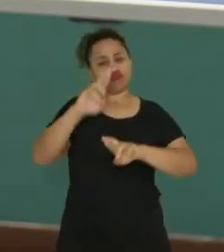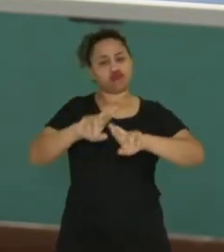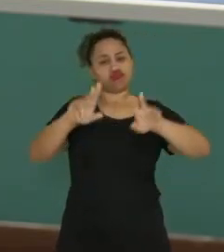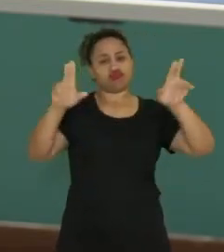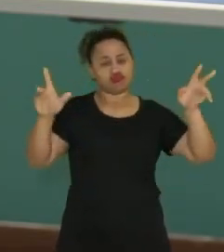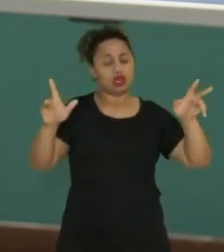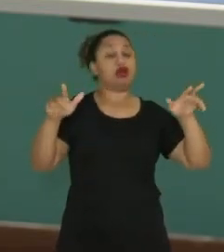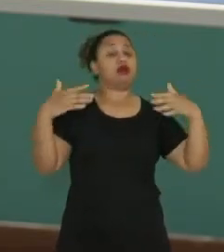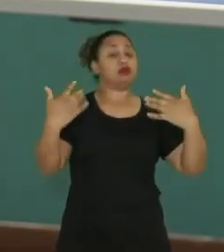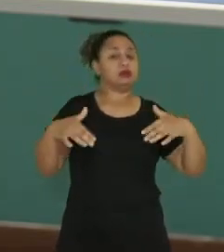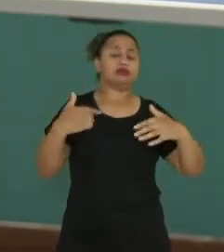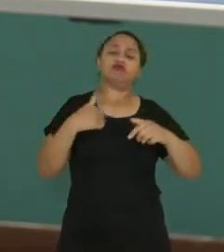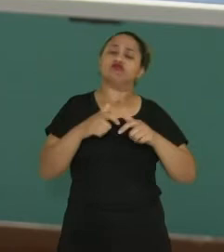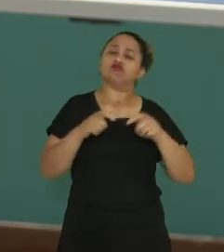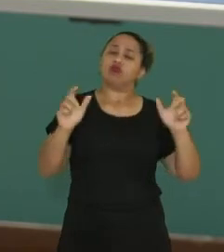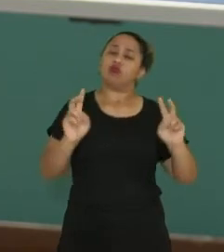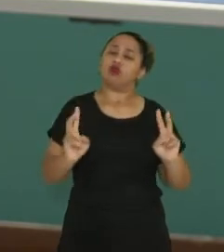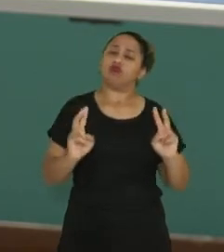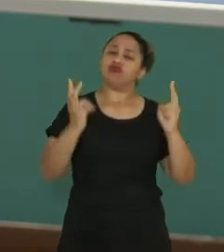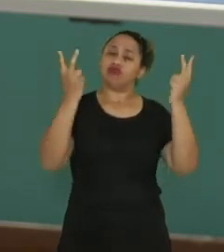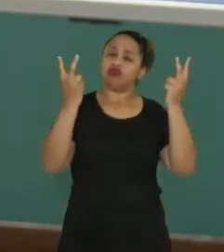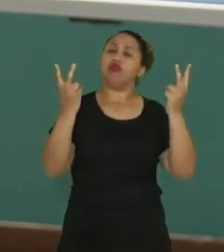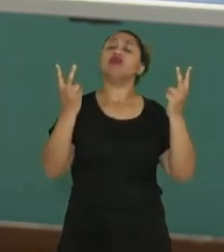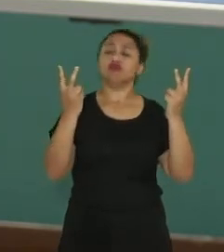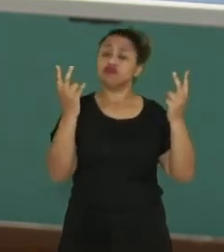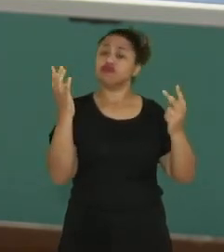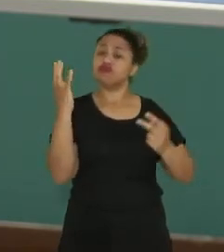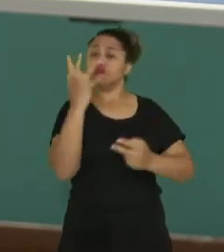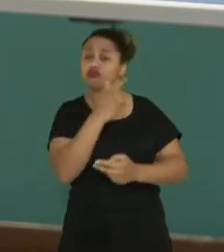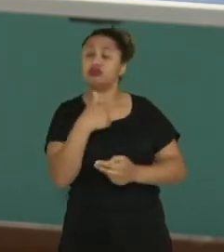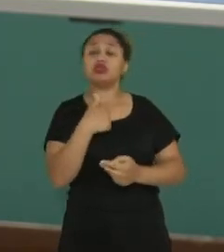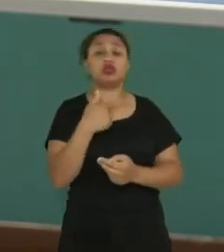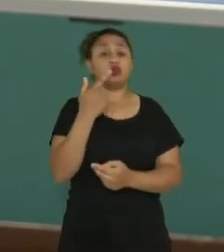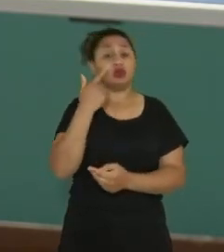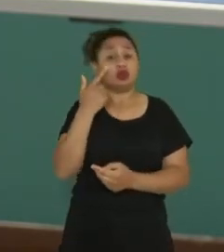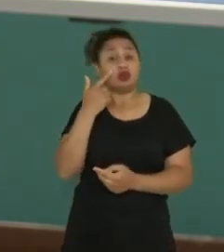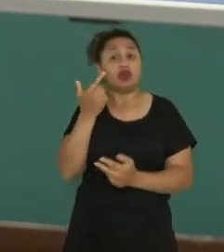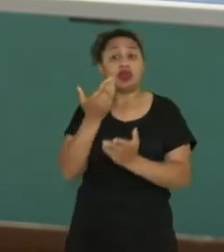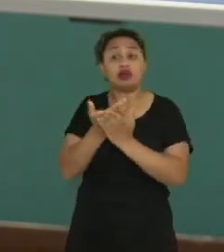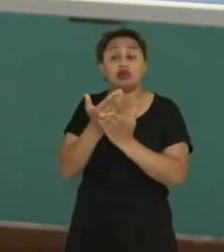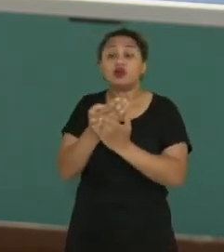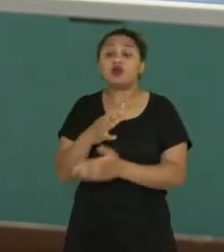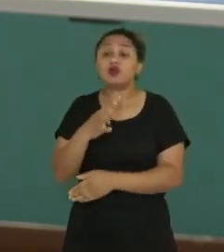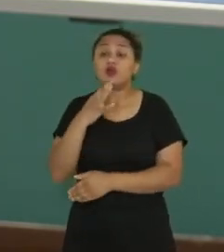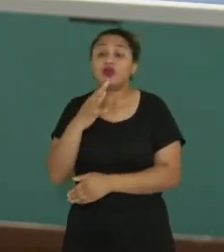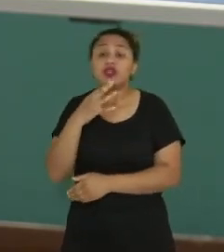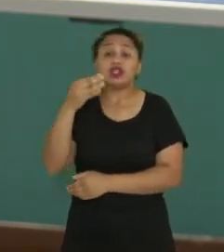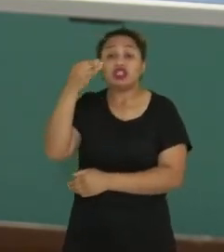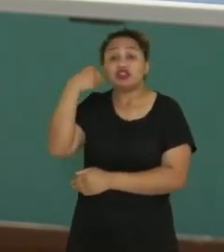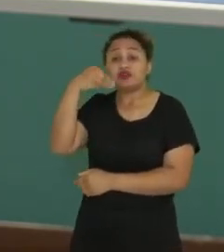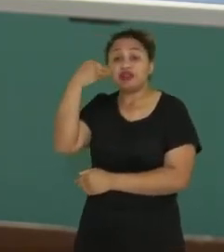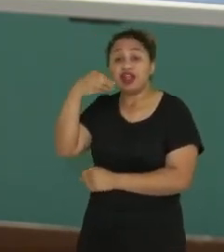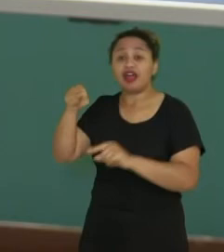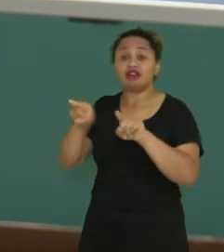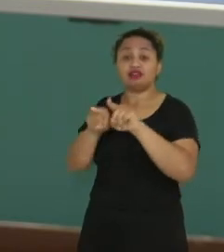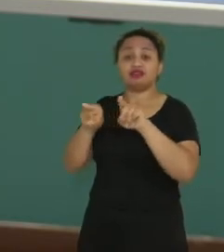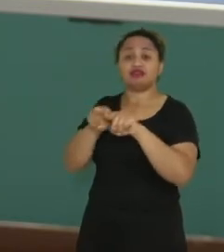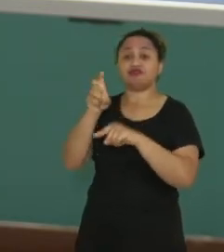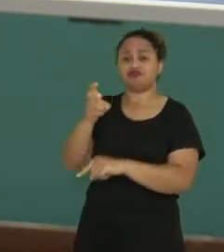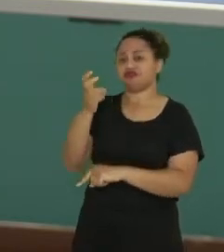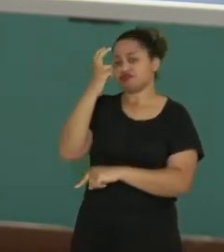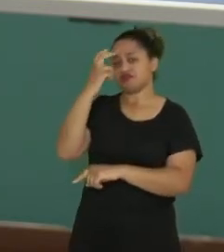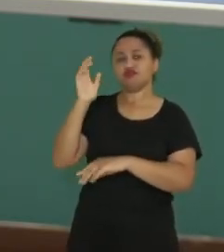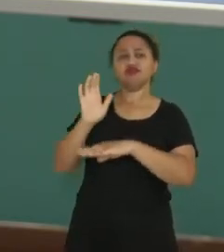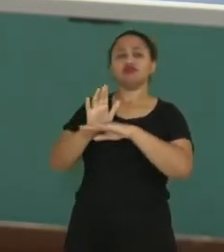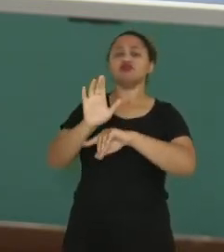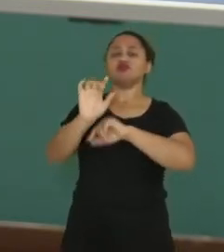é grande, né? Ela é bonita de se ver, de se estudar e de vivenciar essa cultura, o que vai contribuir, claro, com